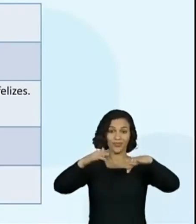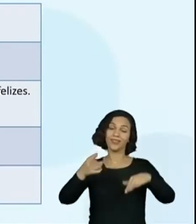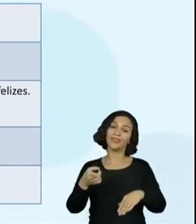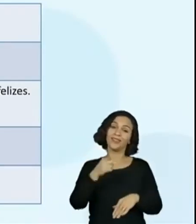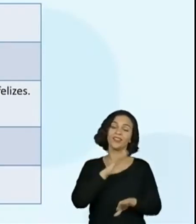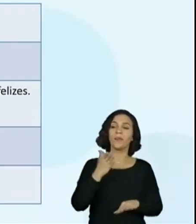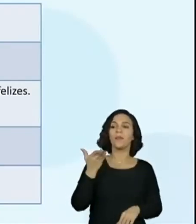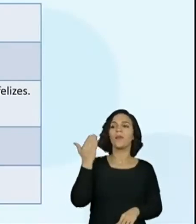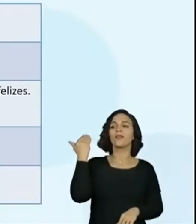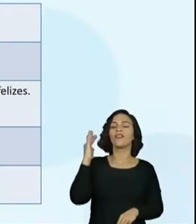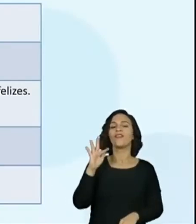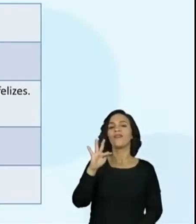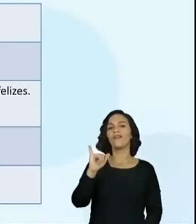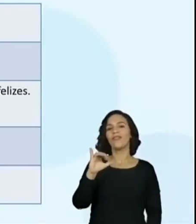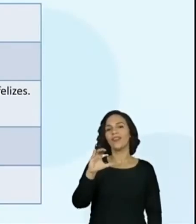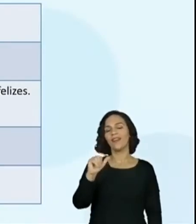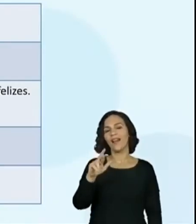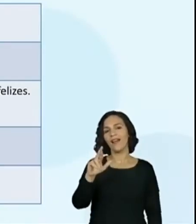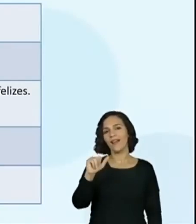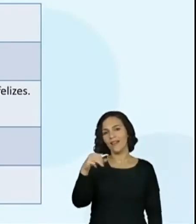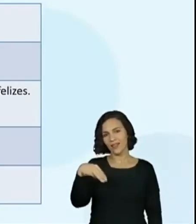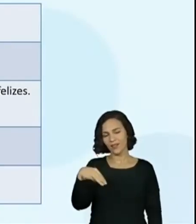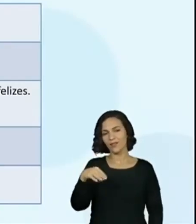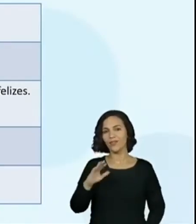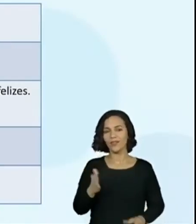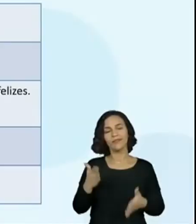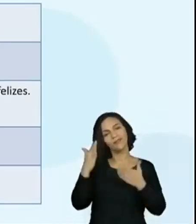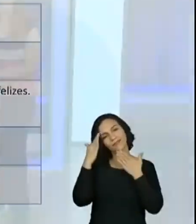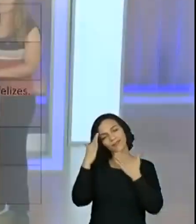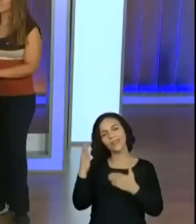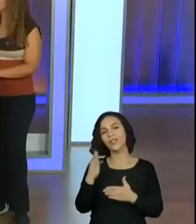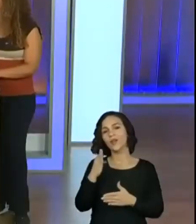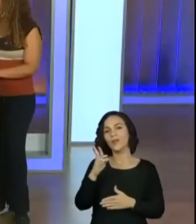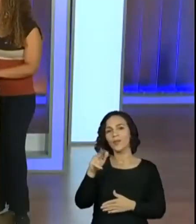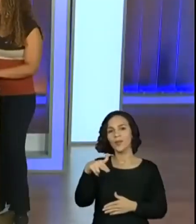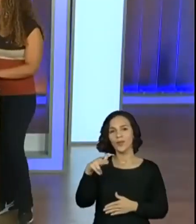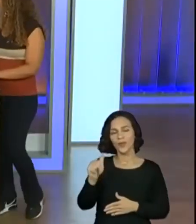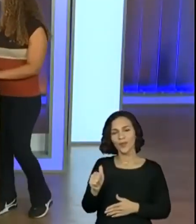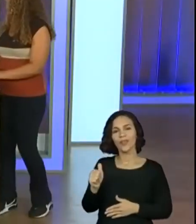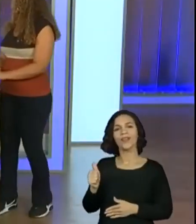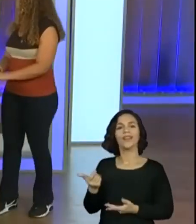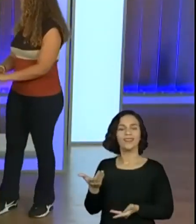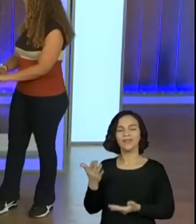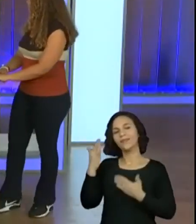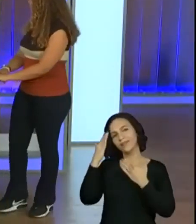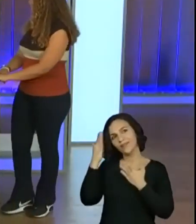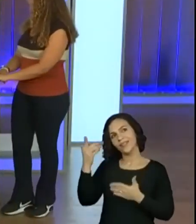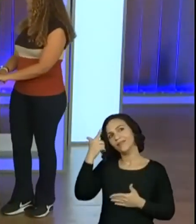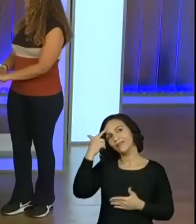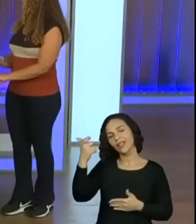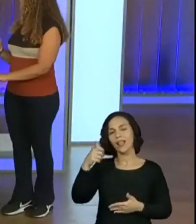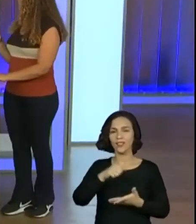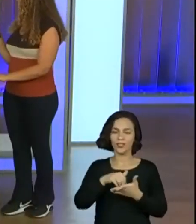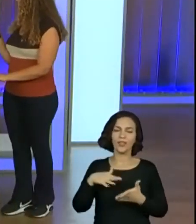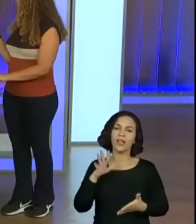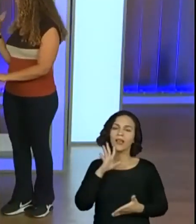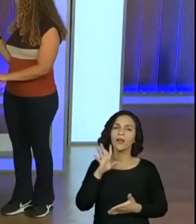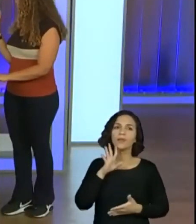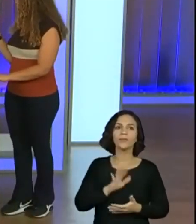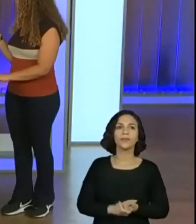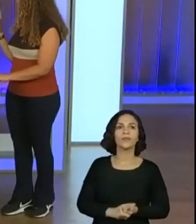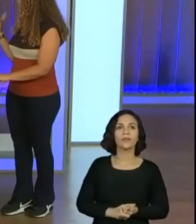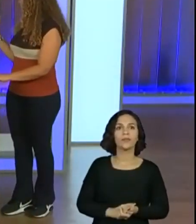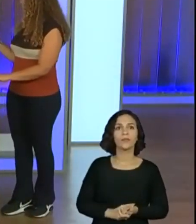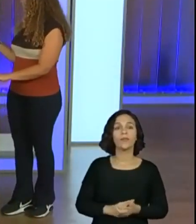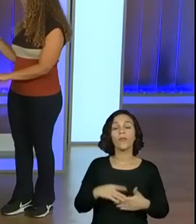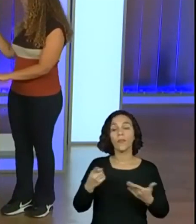ficaram alagadas. Fica aí. Obrigada, Bruna, colocando ali parabéns pela aula, a ideia das atividades. E a coluna